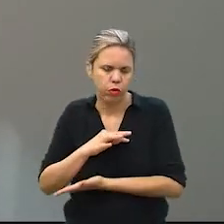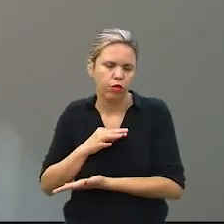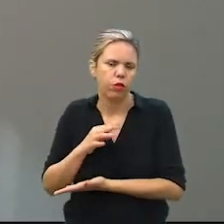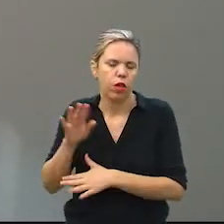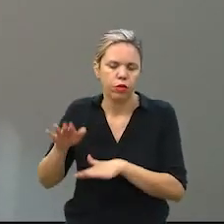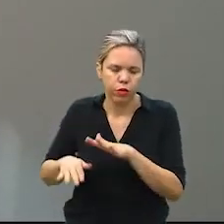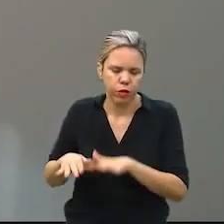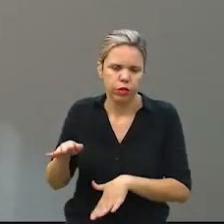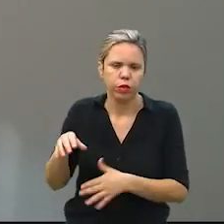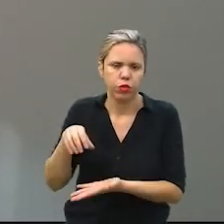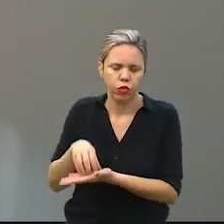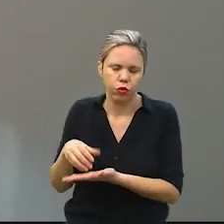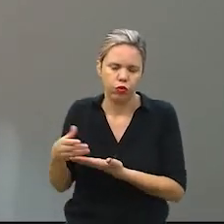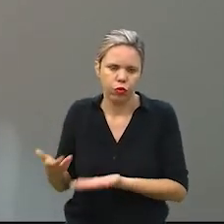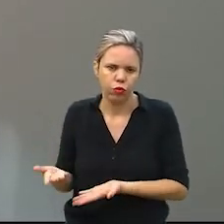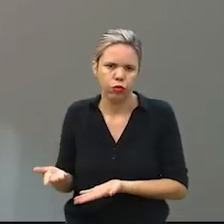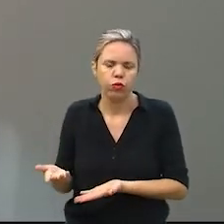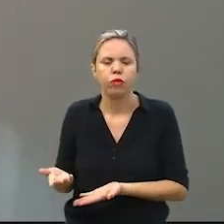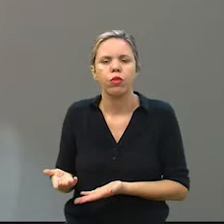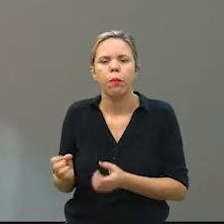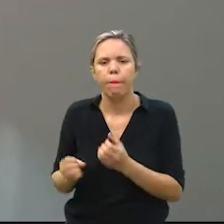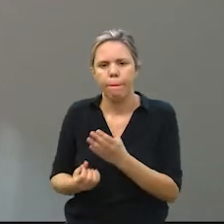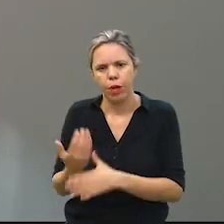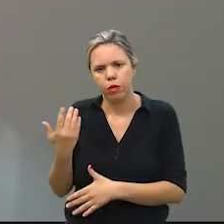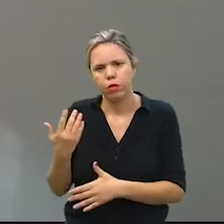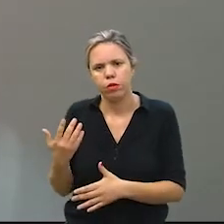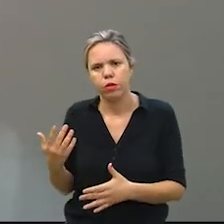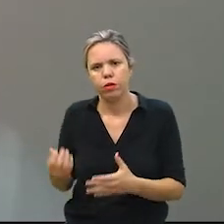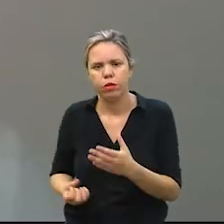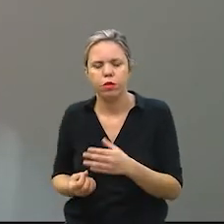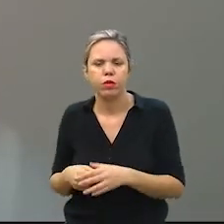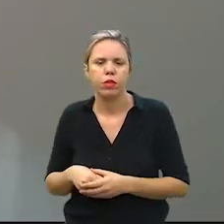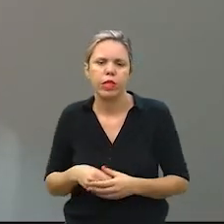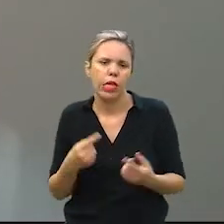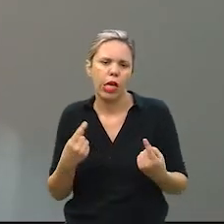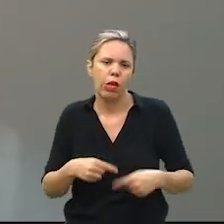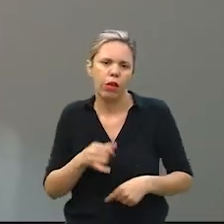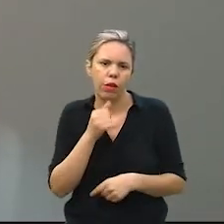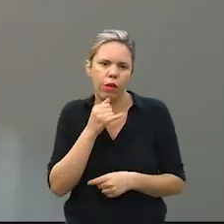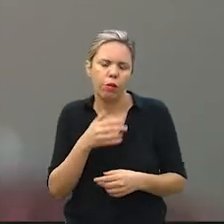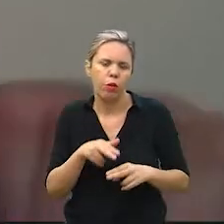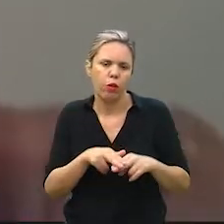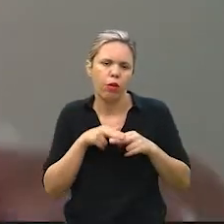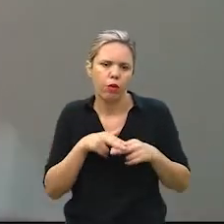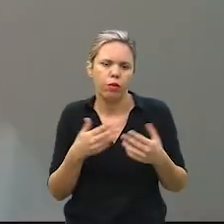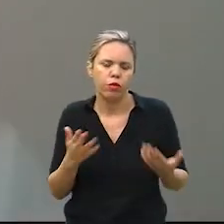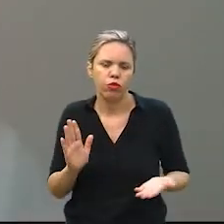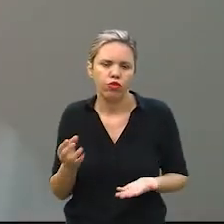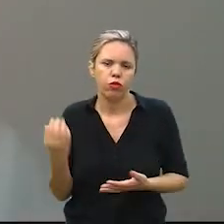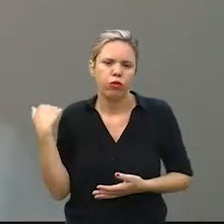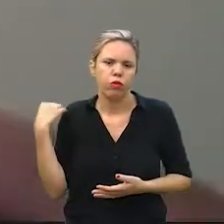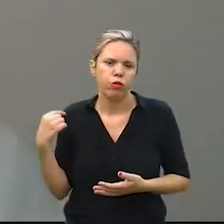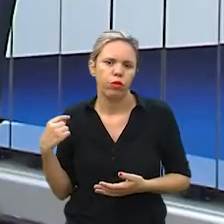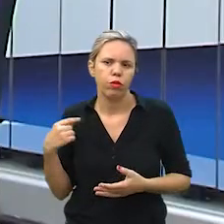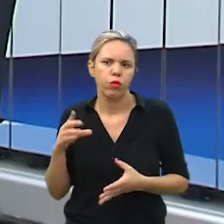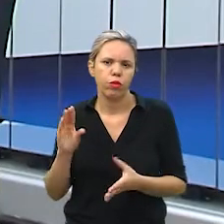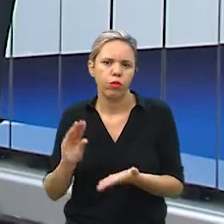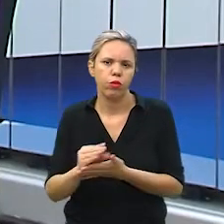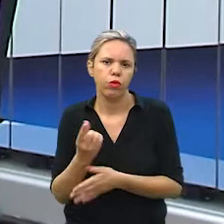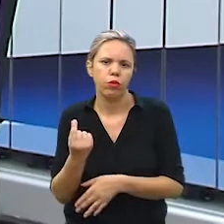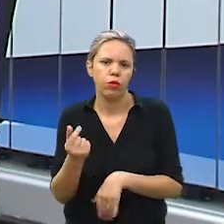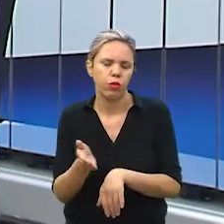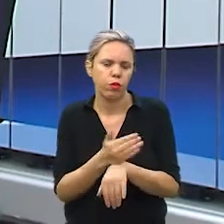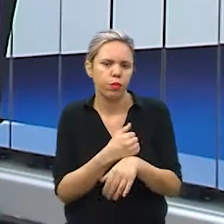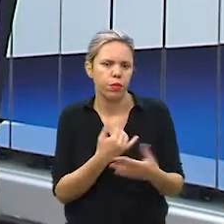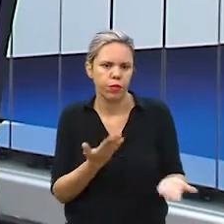muitas vezes pode ocorrer de vir com um parecer contrário por conta de, como já aconteceu em orçamentos